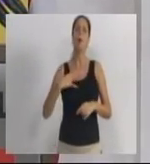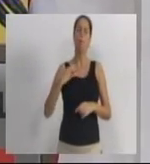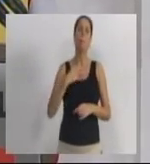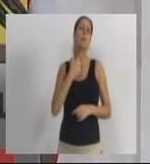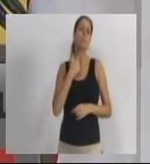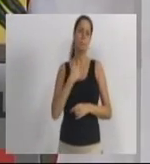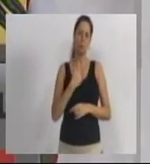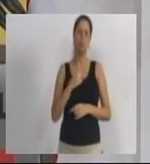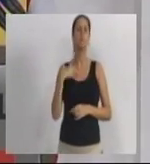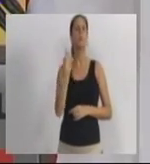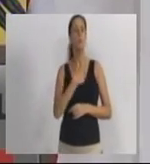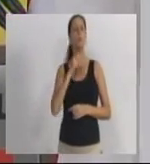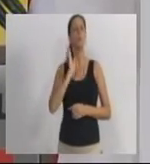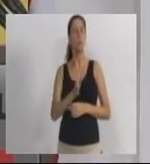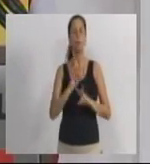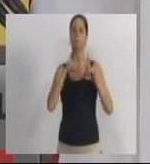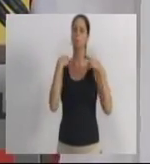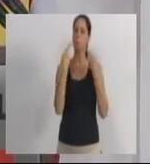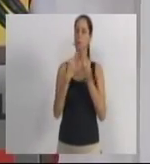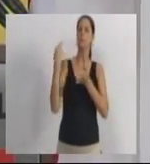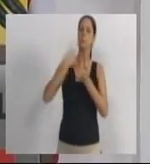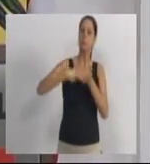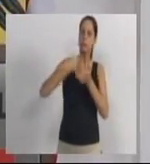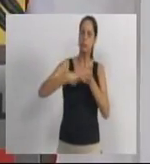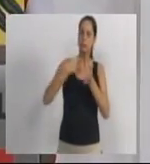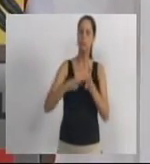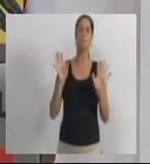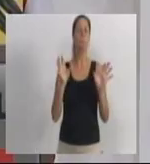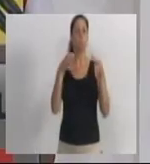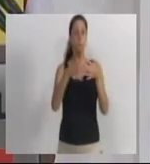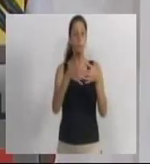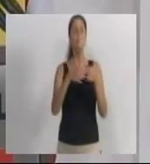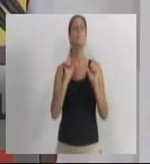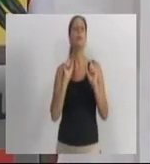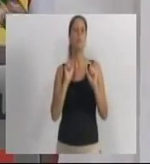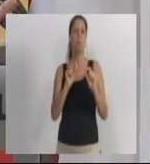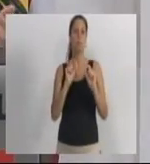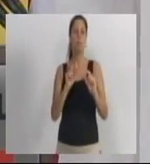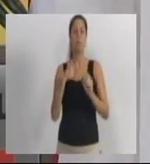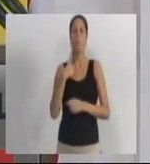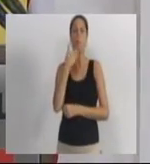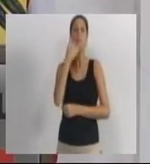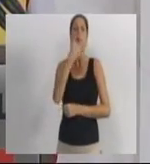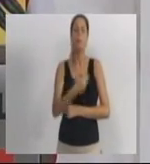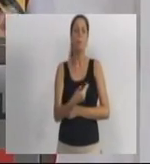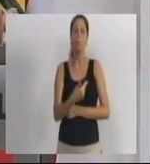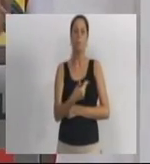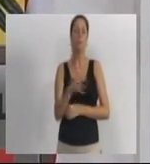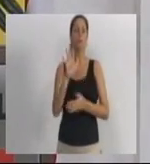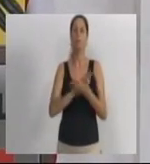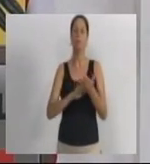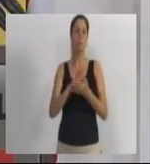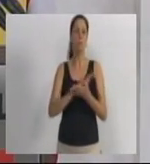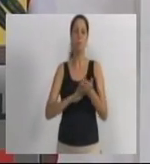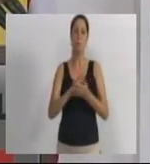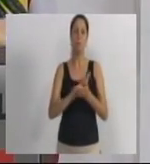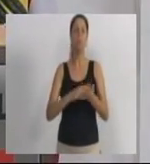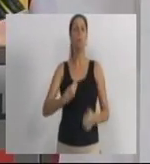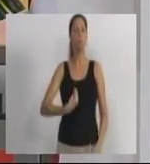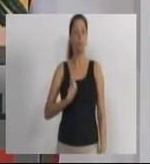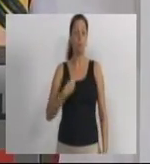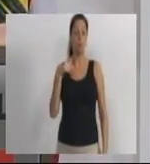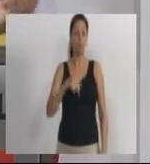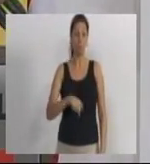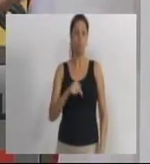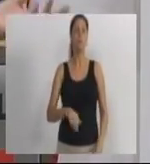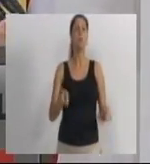estamos trabalhando, estamos nos juntando para isso. Eu não pedi nada. Eu estou aqui falando em